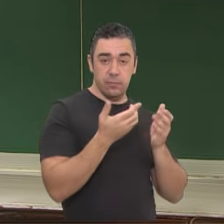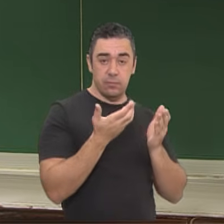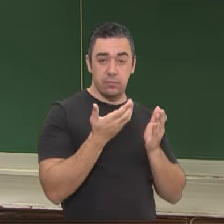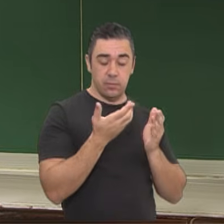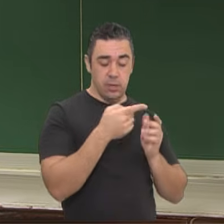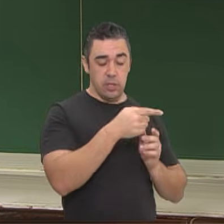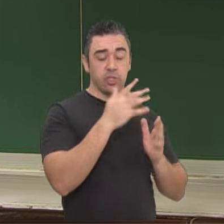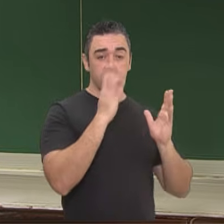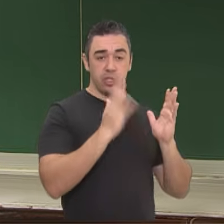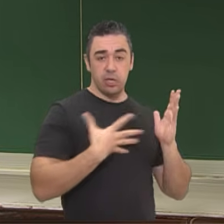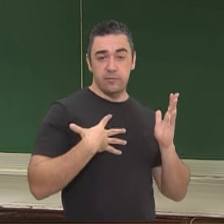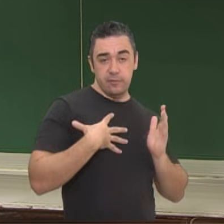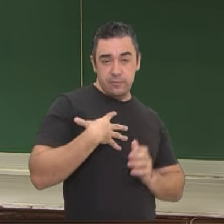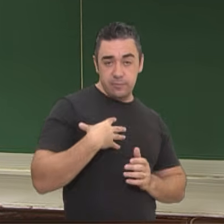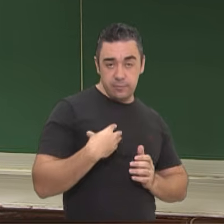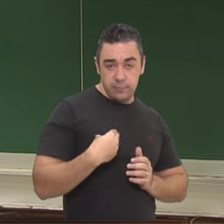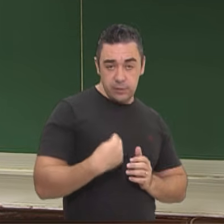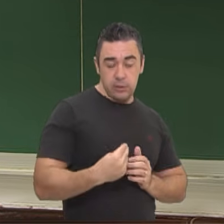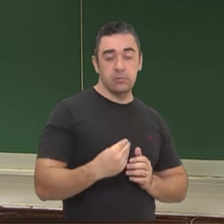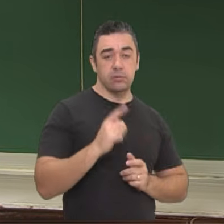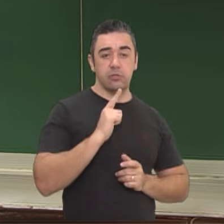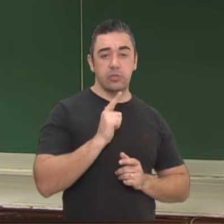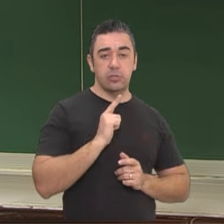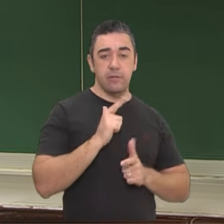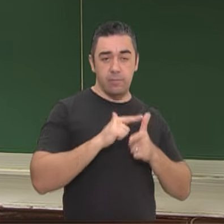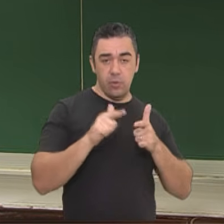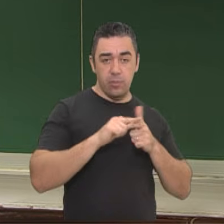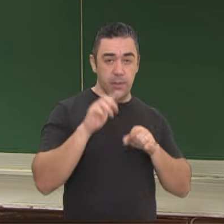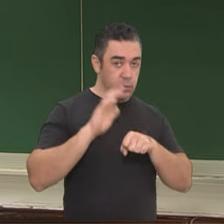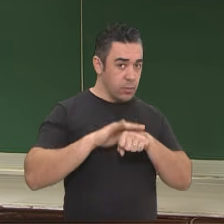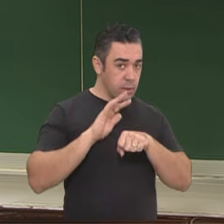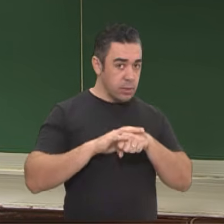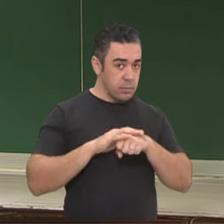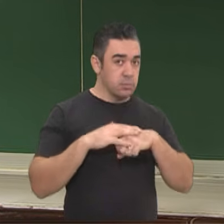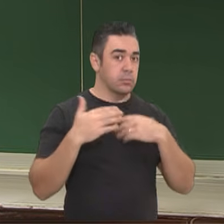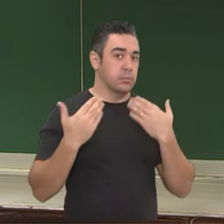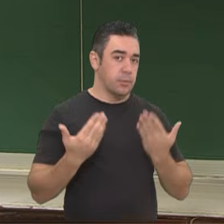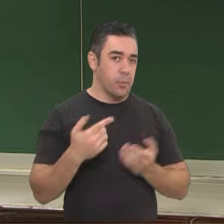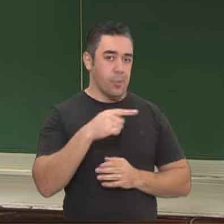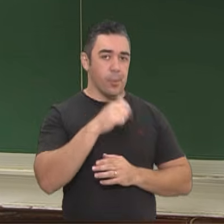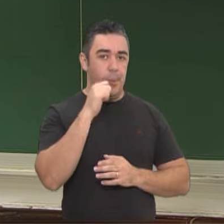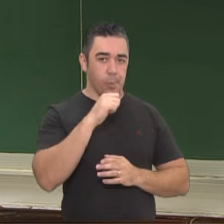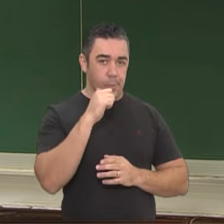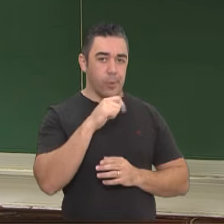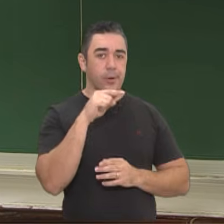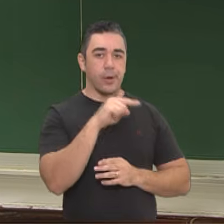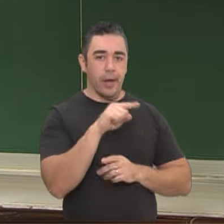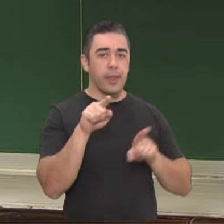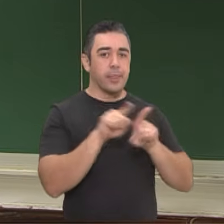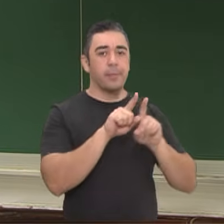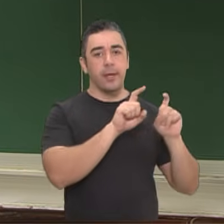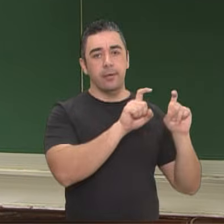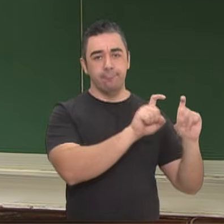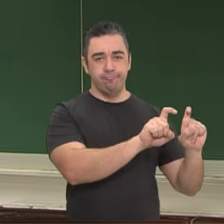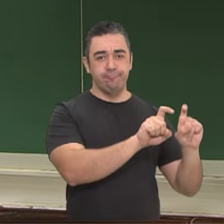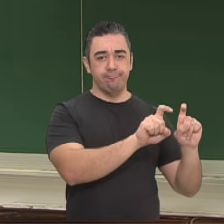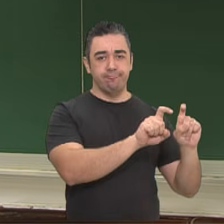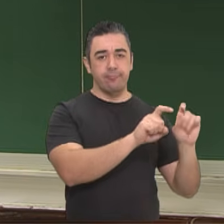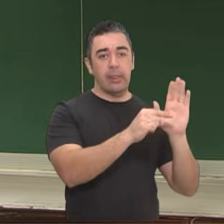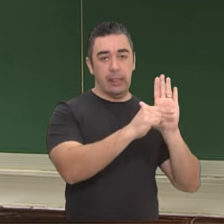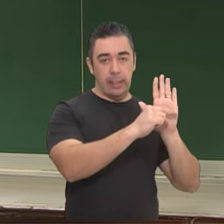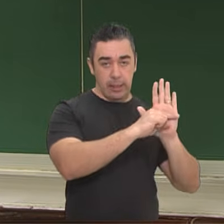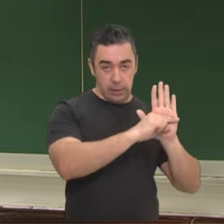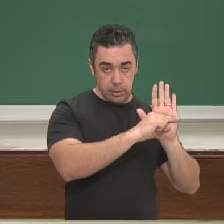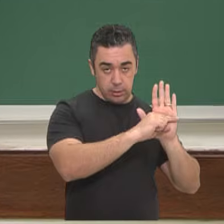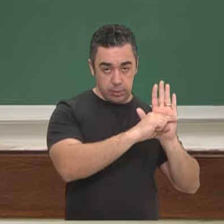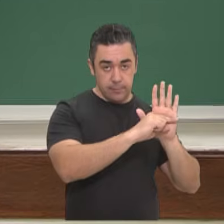que já teve um filho que desenvolveu eritroblastose fetal. A única chance disso acontecer é que ela seja negativo. Então, a gente já sabe